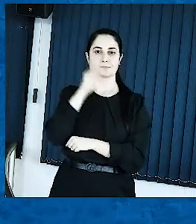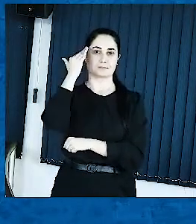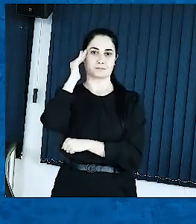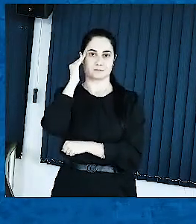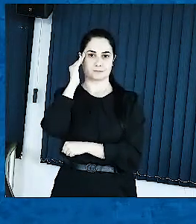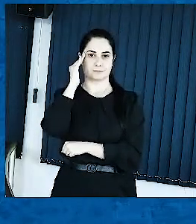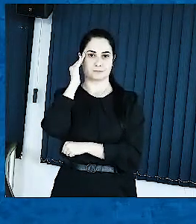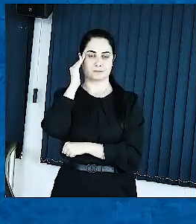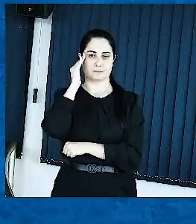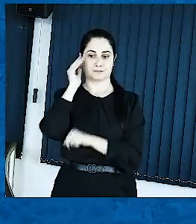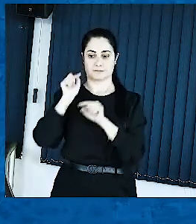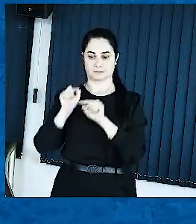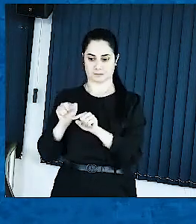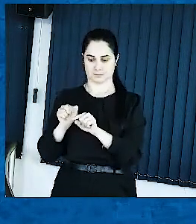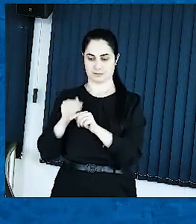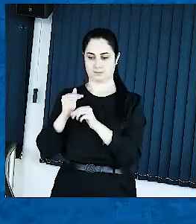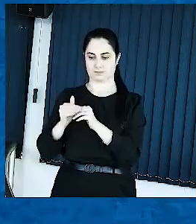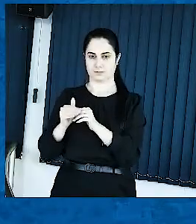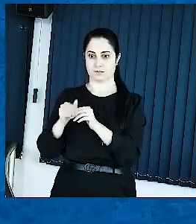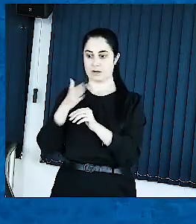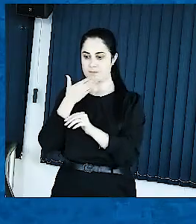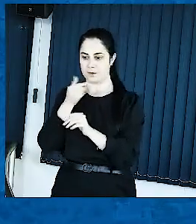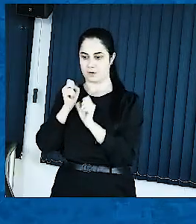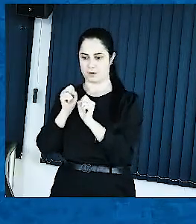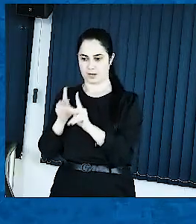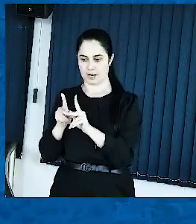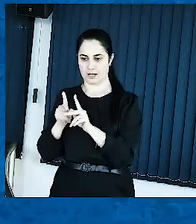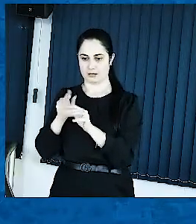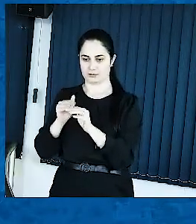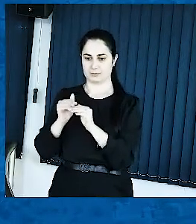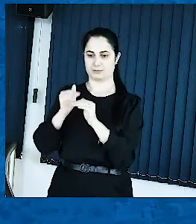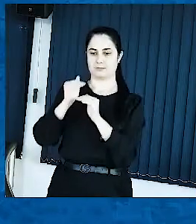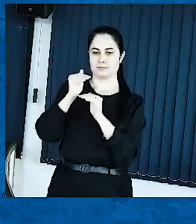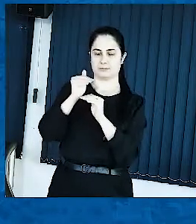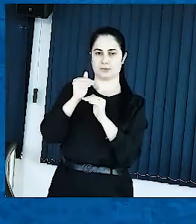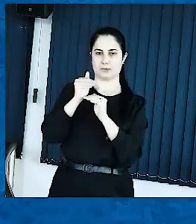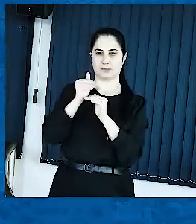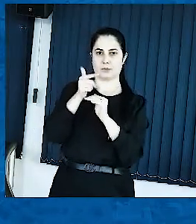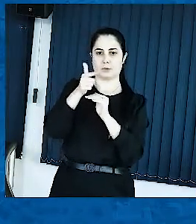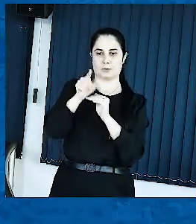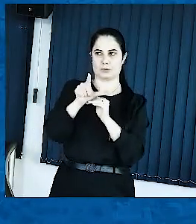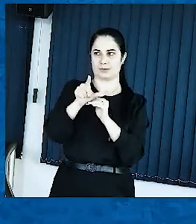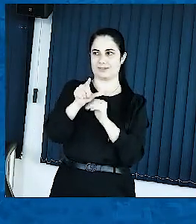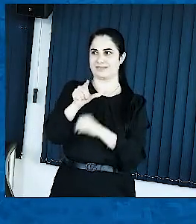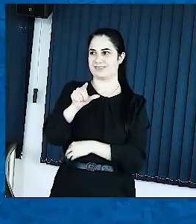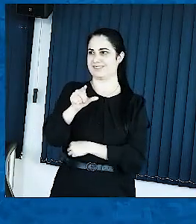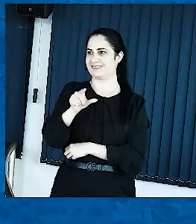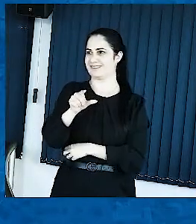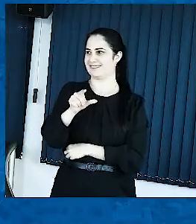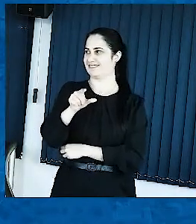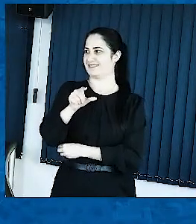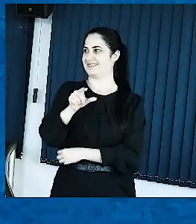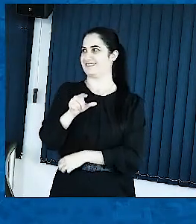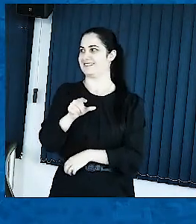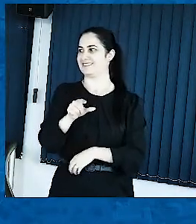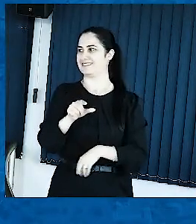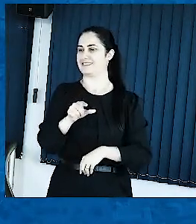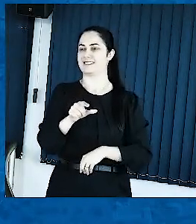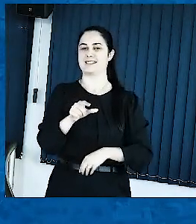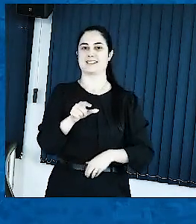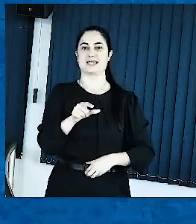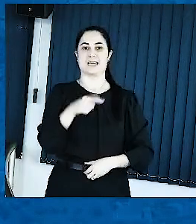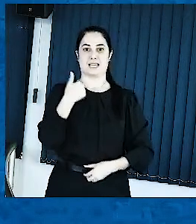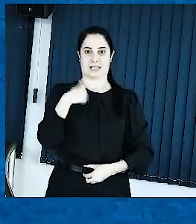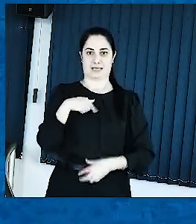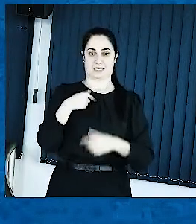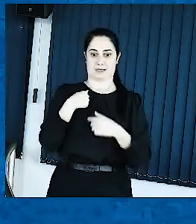nisso aqui. Depois que eu melhorei isso, eu vou intervir no que está prejudicando mais. E para isso, agora sim. E para